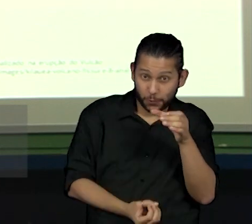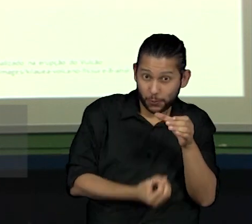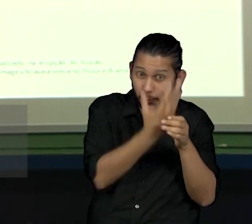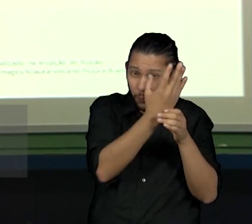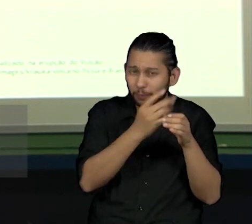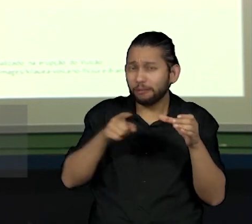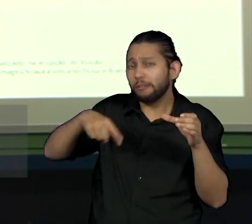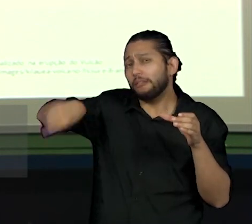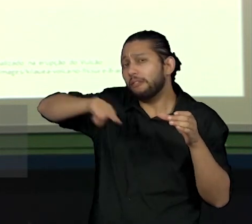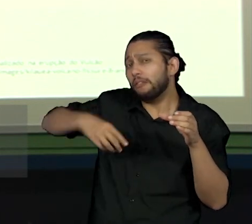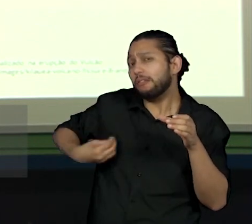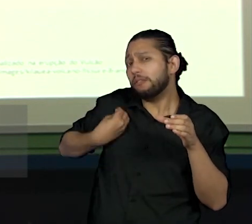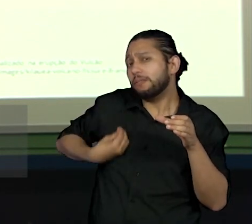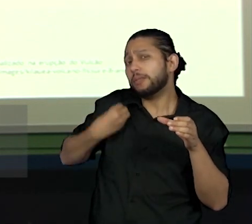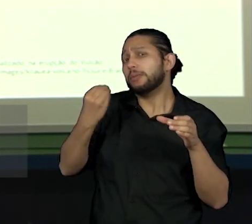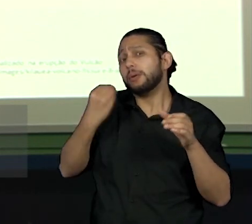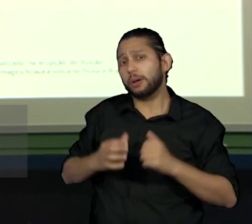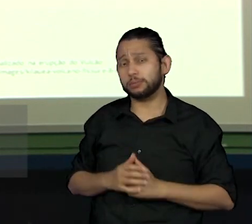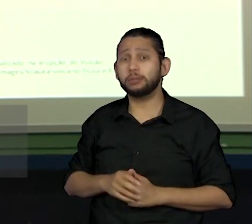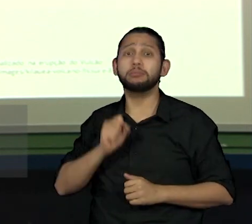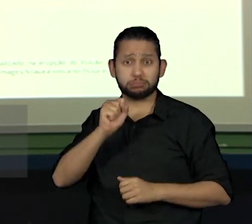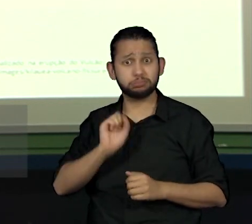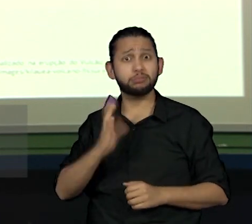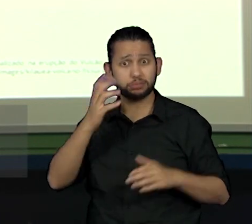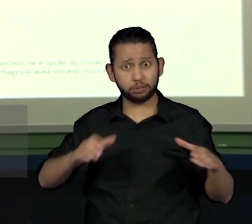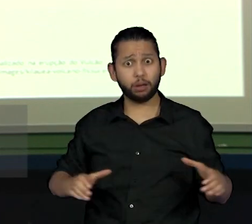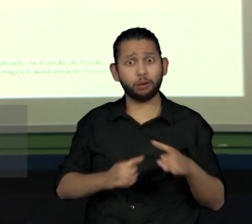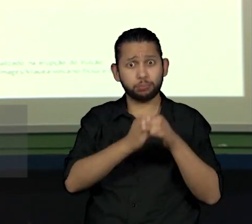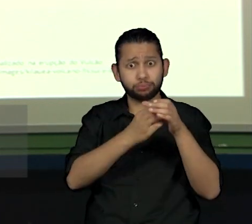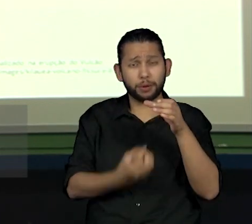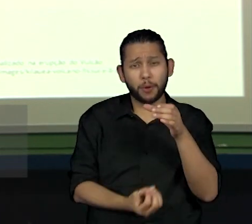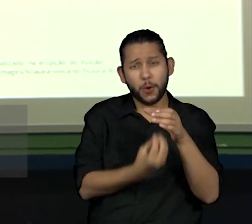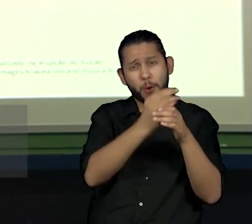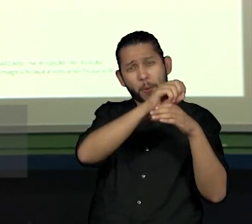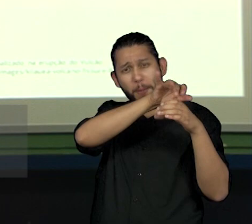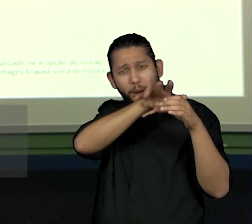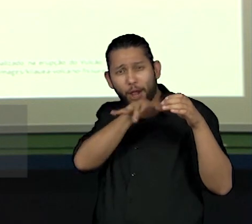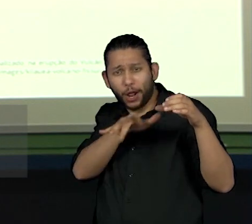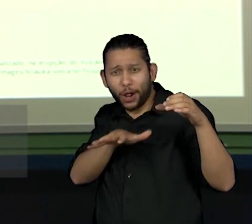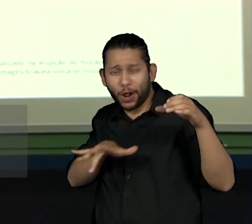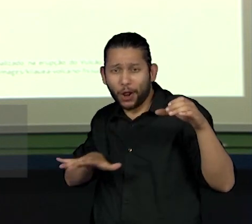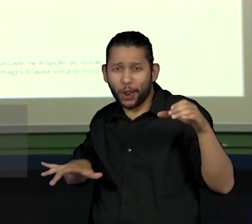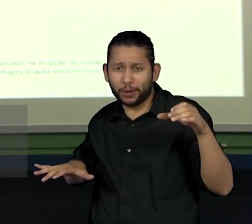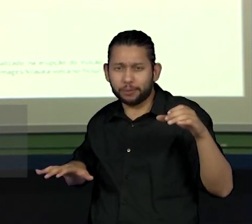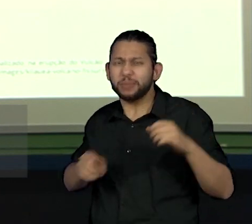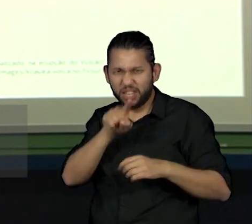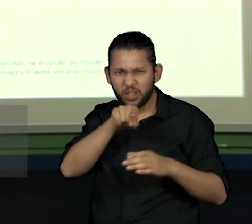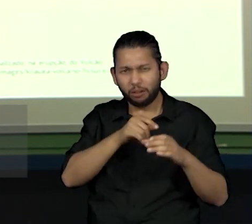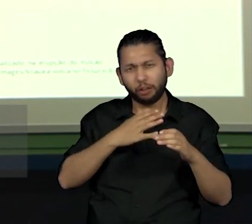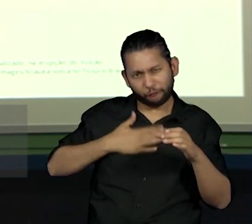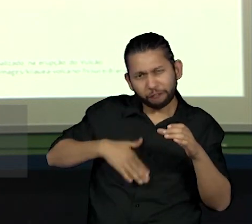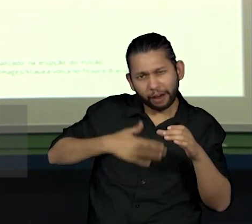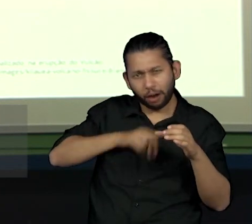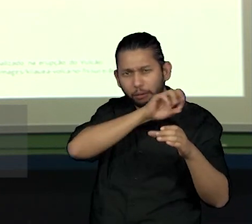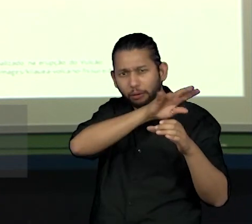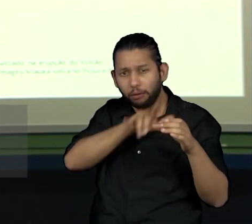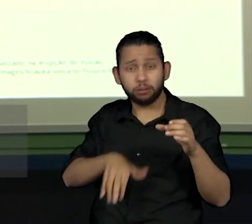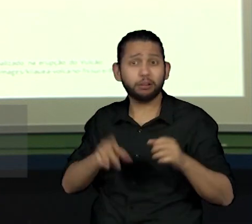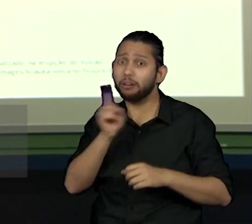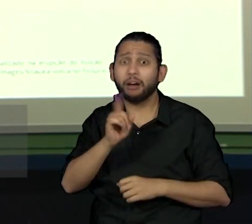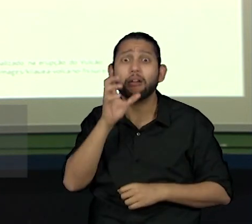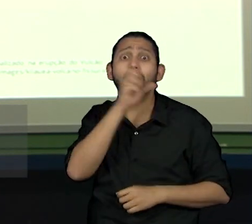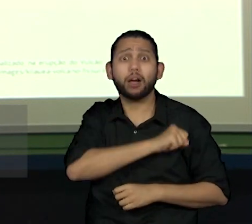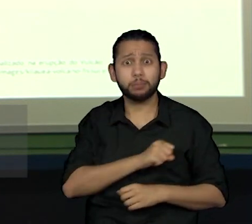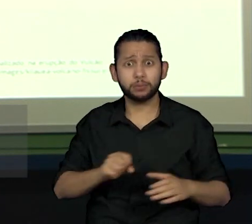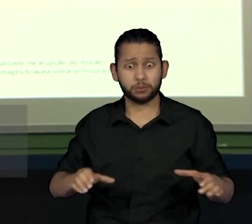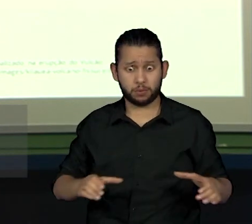Você corre o risco de ter a sua casa incendiada, porque parece que é devagar, mas não é, chega muito rápido nas casas se